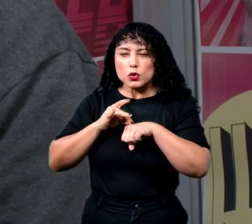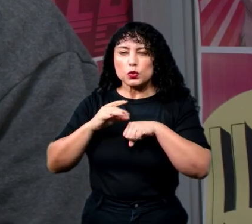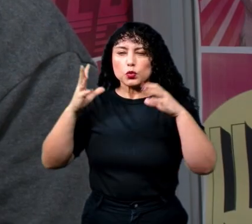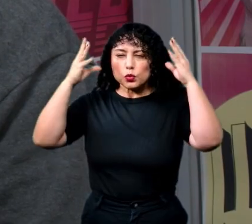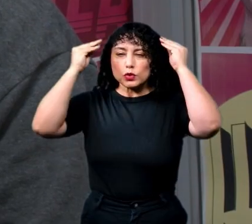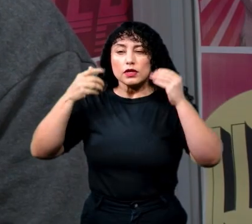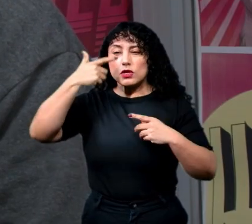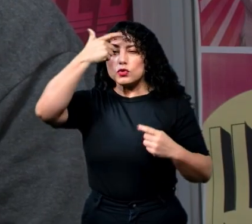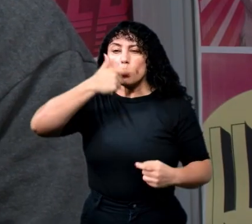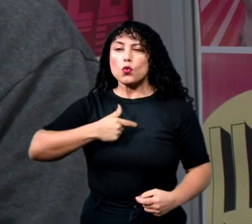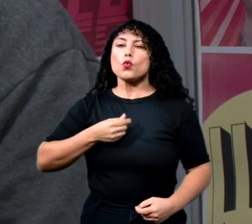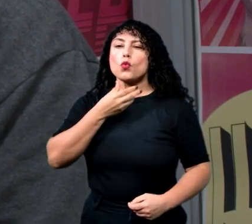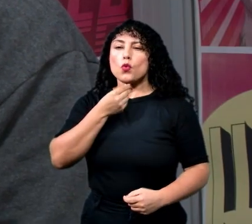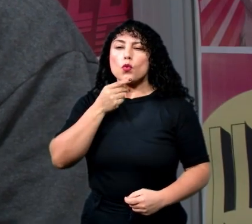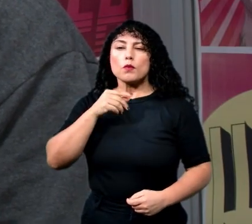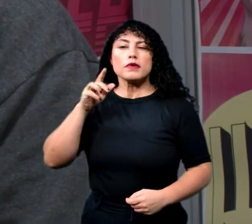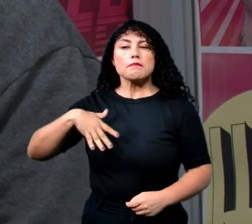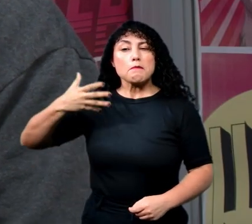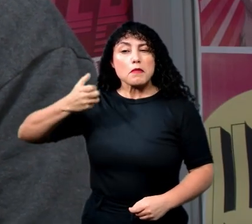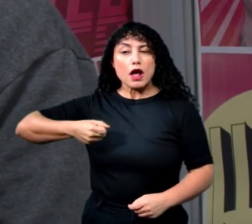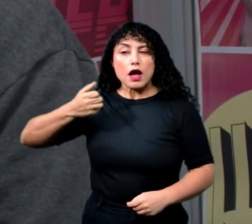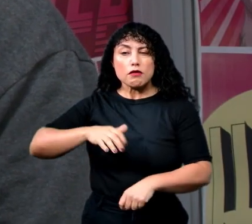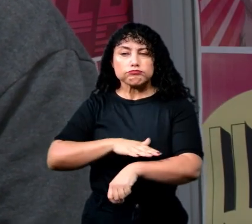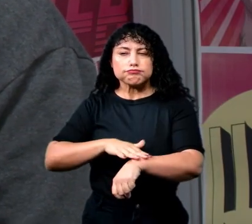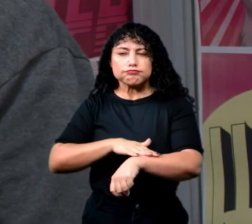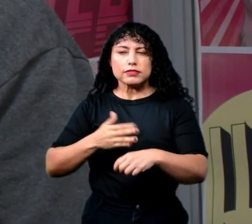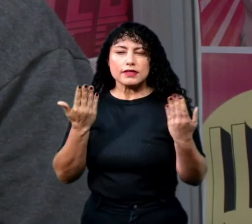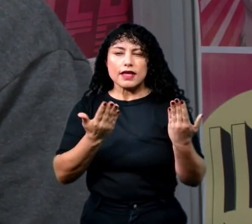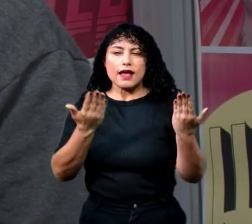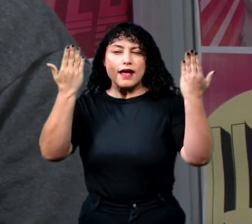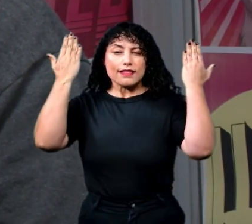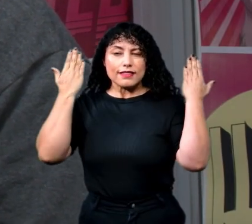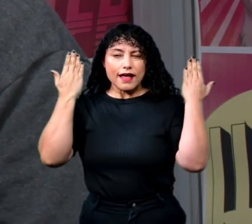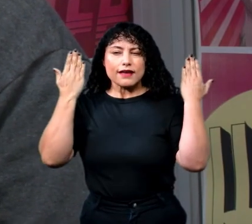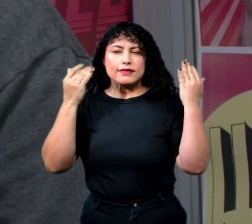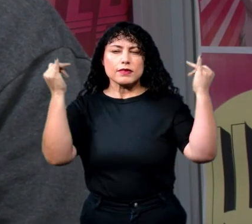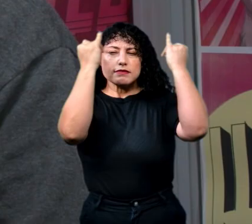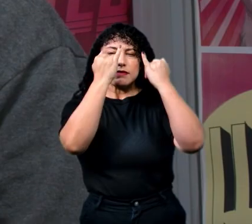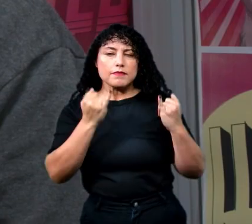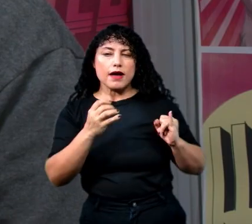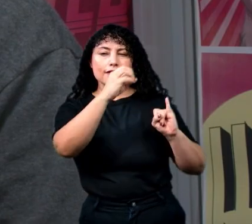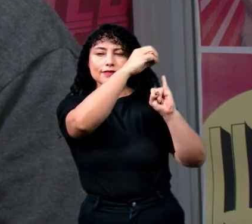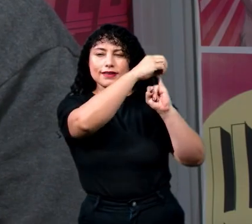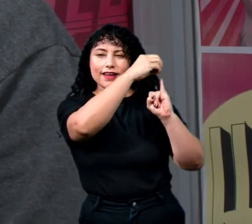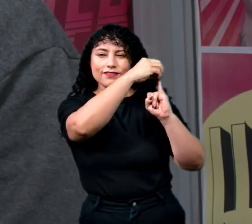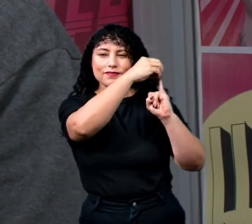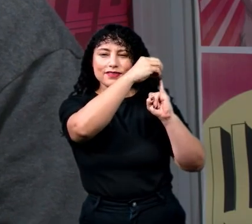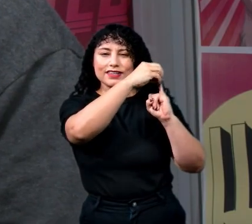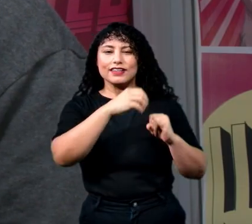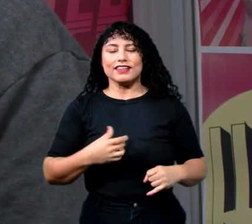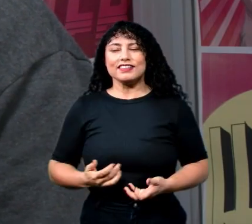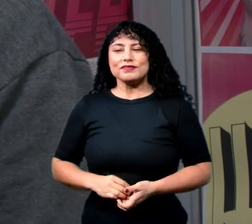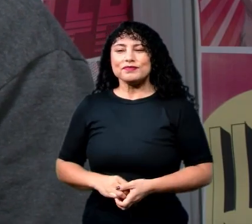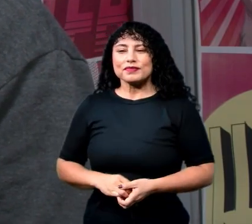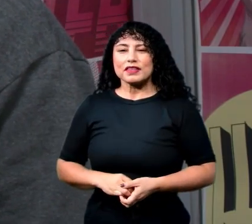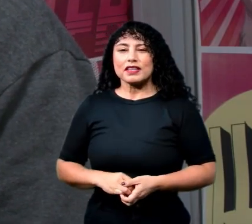pessoa branca, né? Atrás de mim tem umas inscrições do IFB e estou